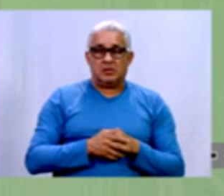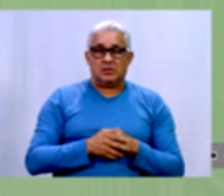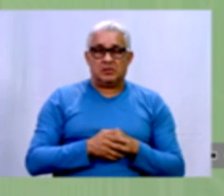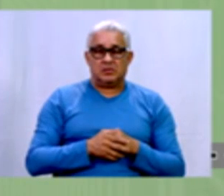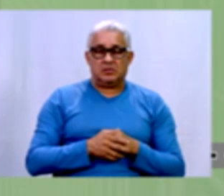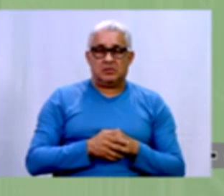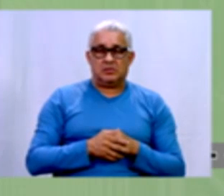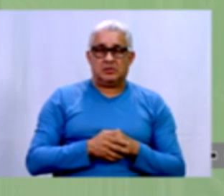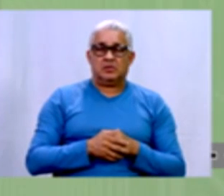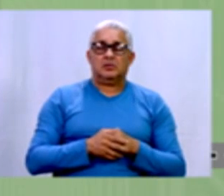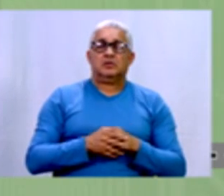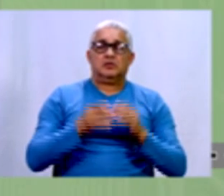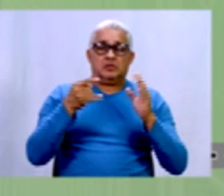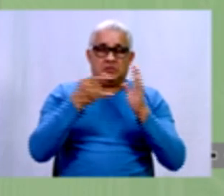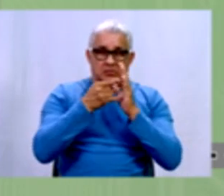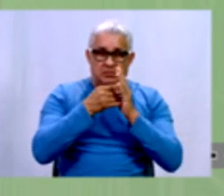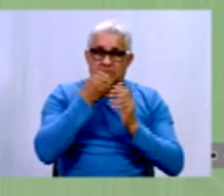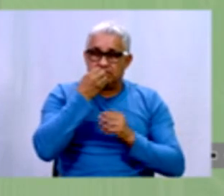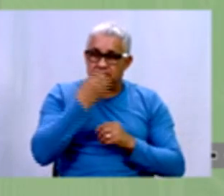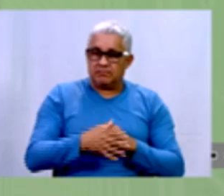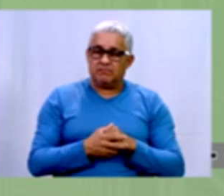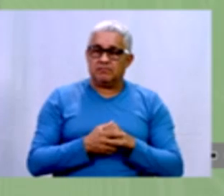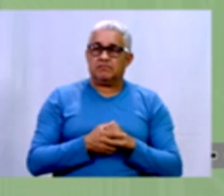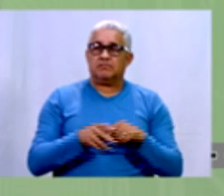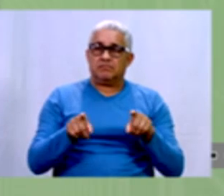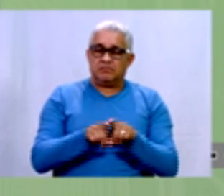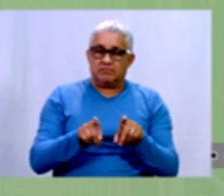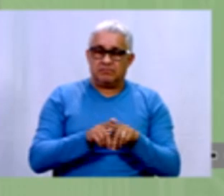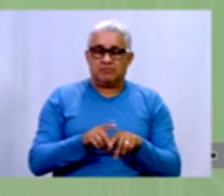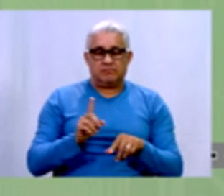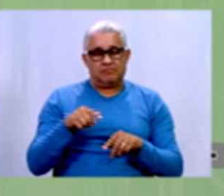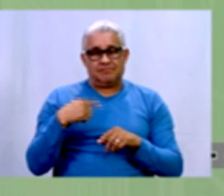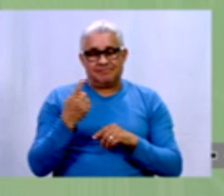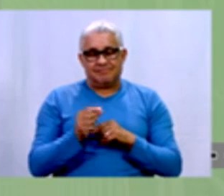software que funciona. Ao invés de ficarmos